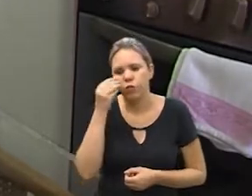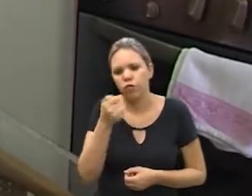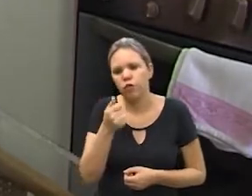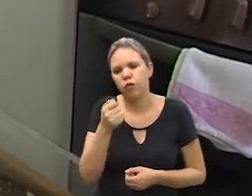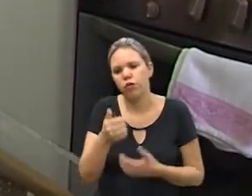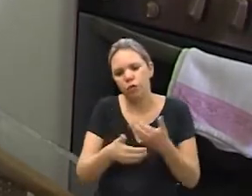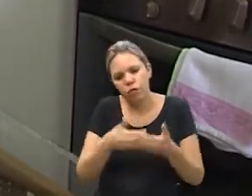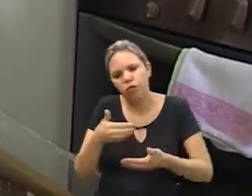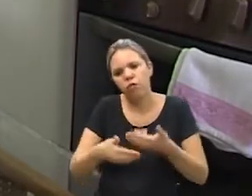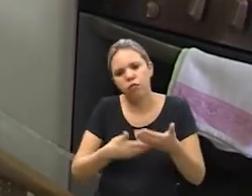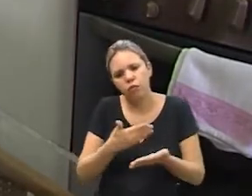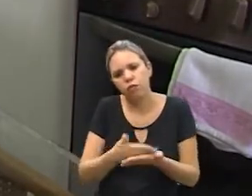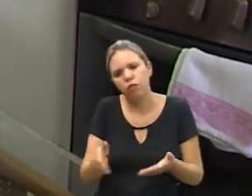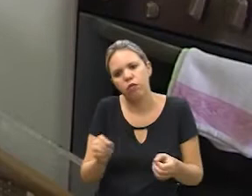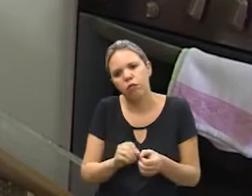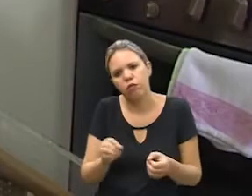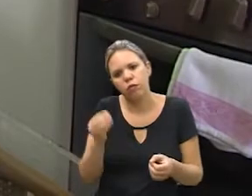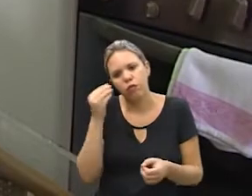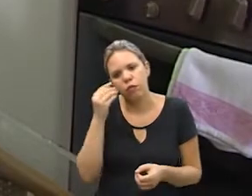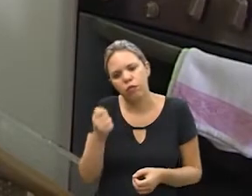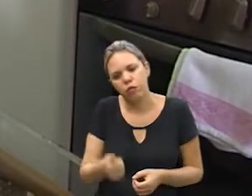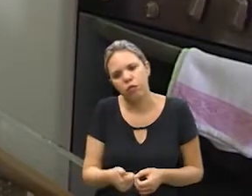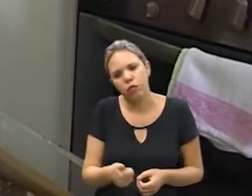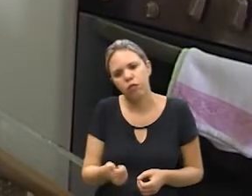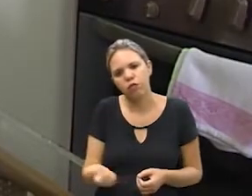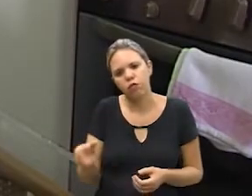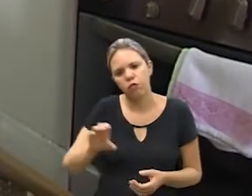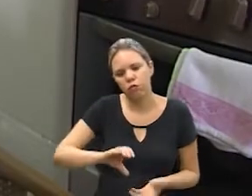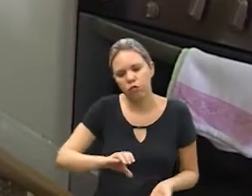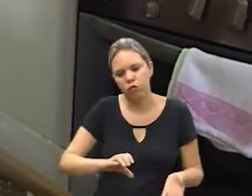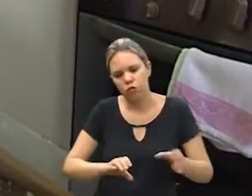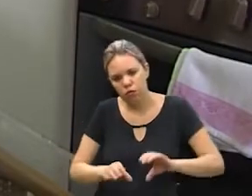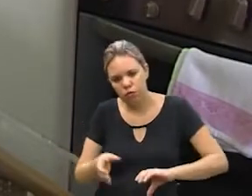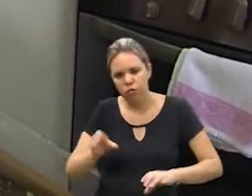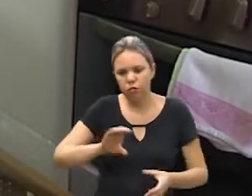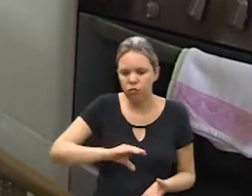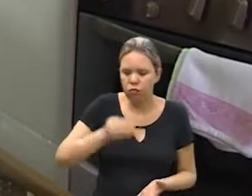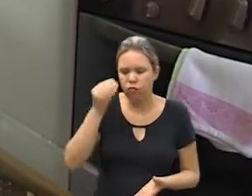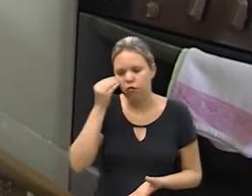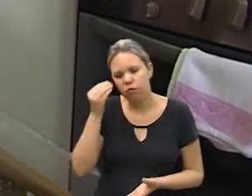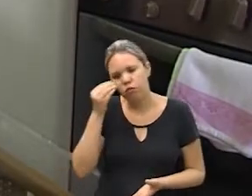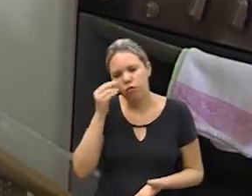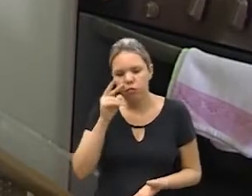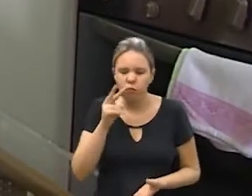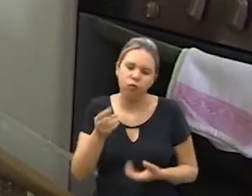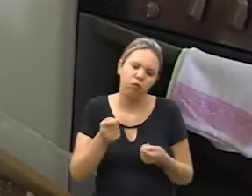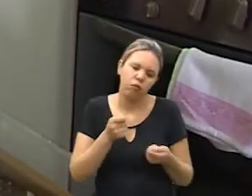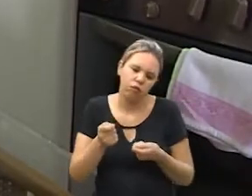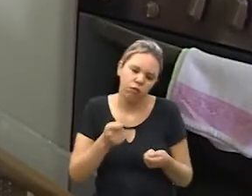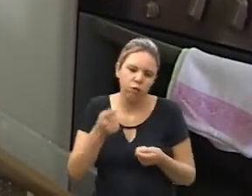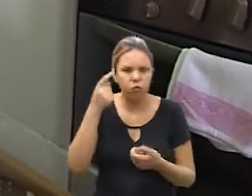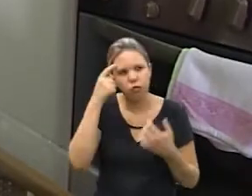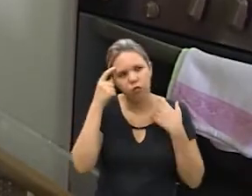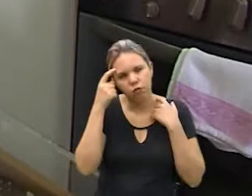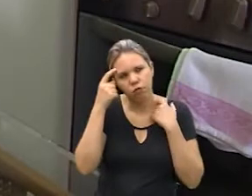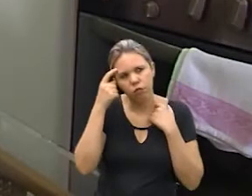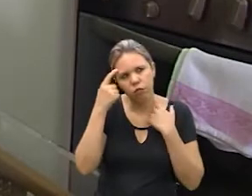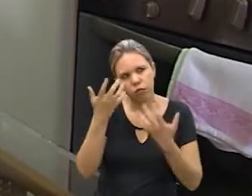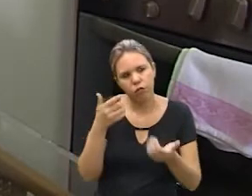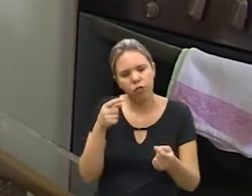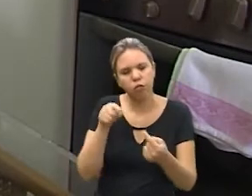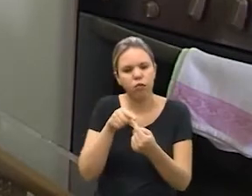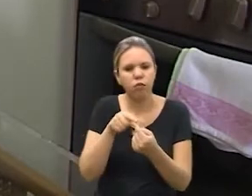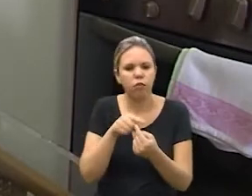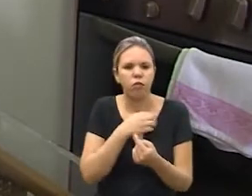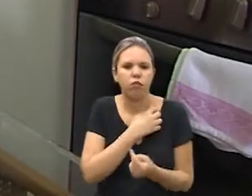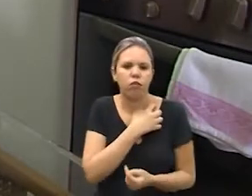a sua receita. Começa a fazer, prova ela assim, coloca outra coisinha, prova. Porque você tem na sua cabeça aquilo que você quer